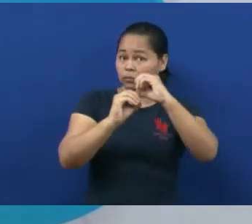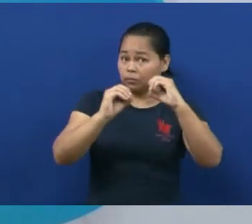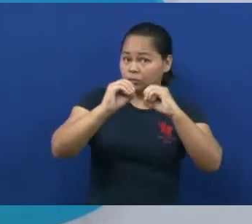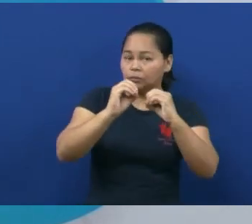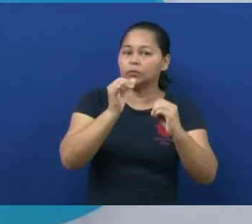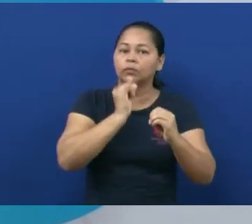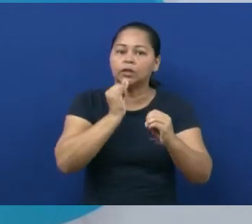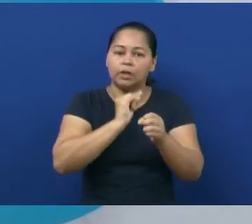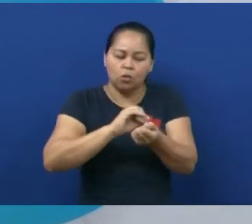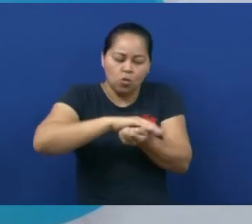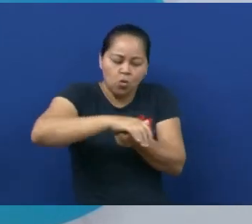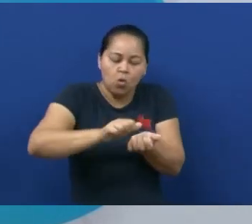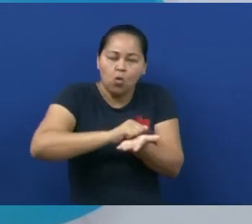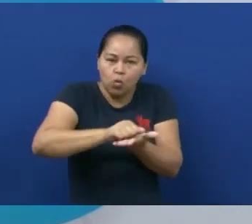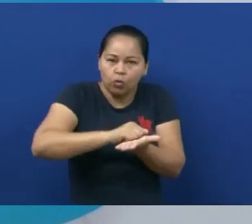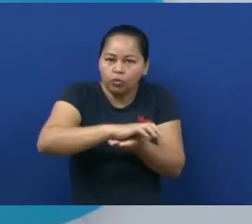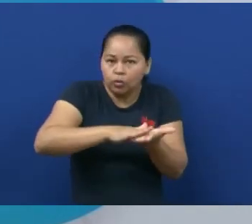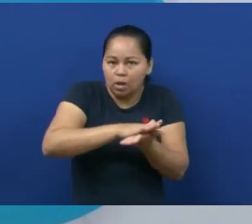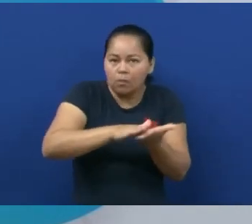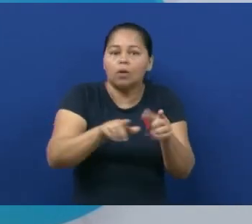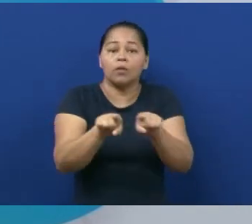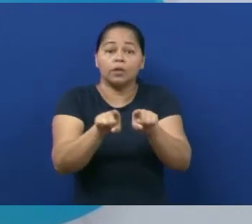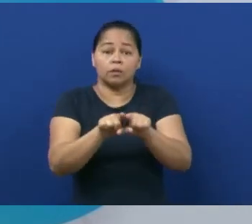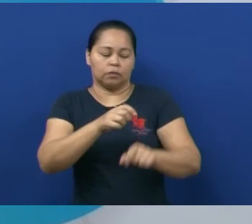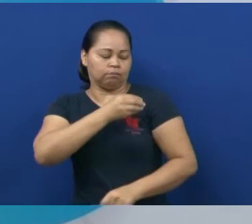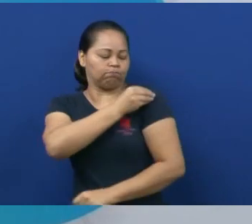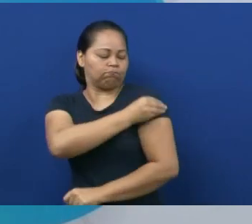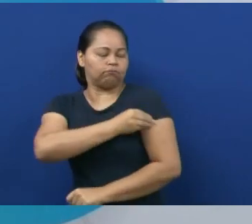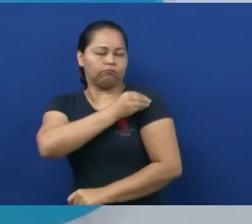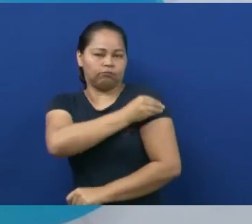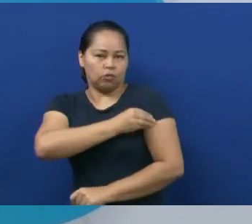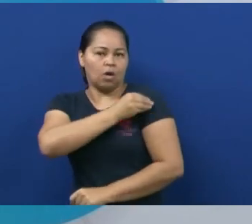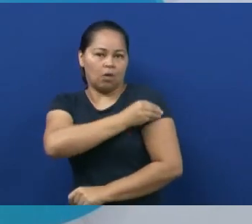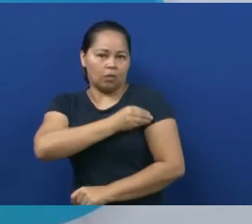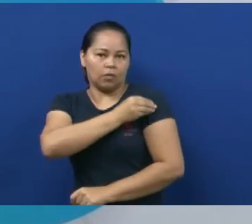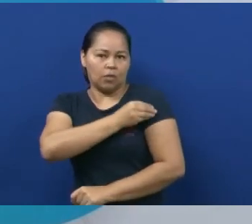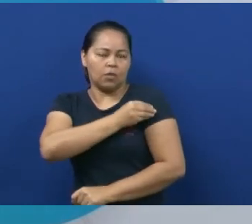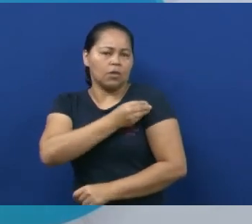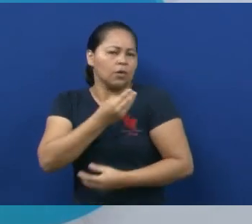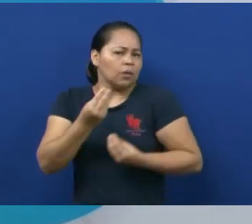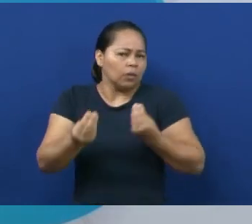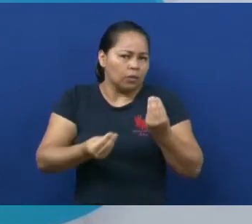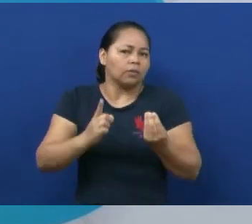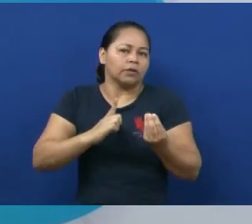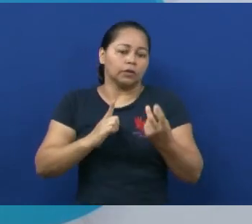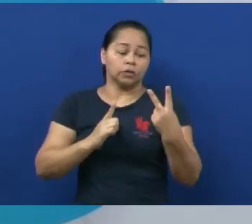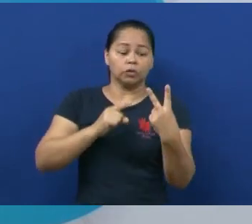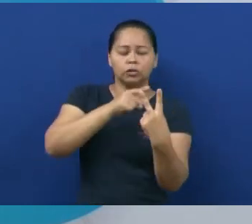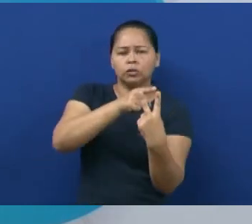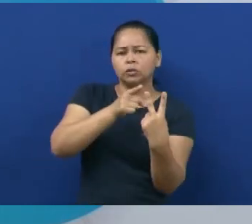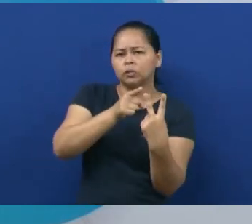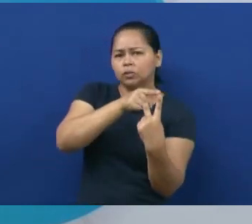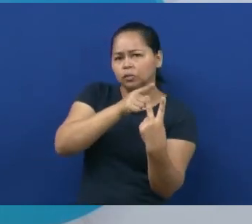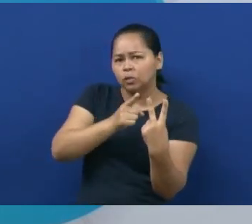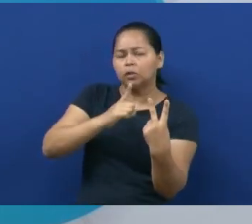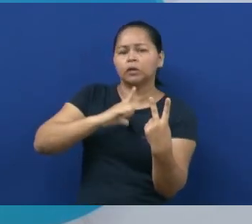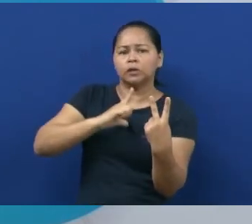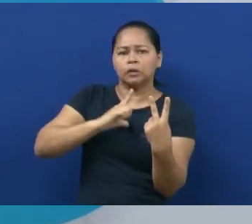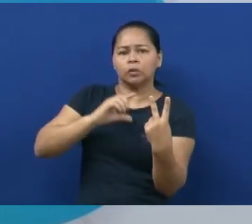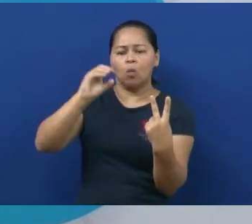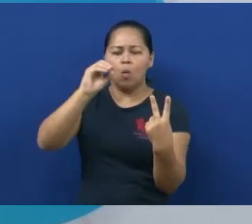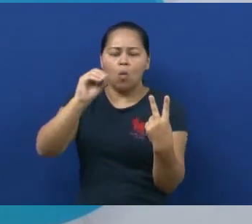como o sabão e o álcool, que estão presentes lá na função orgânica oxigenada,